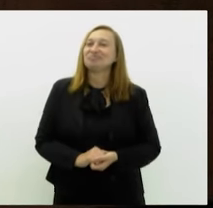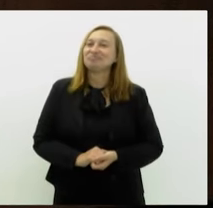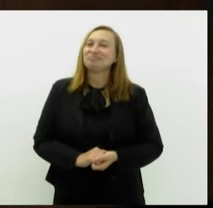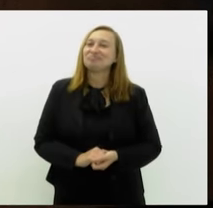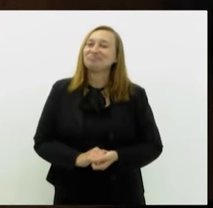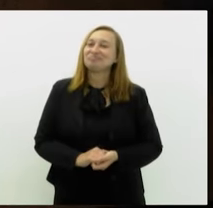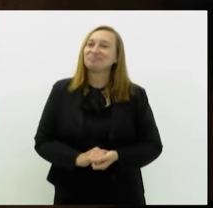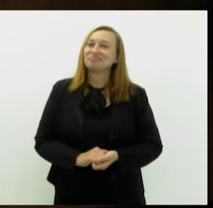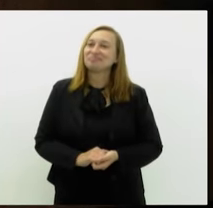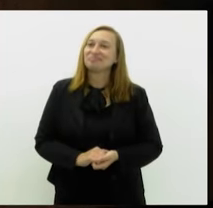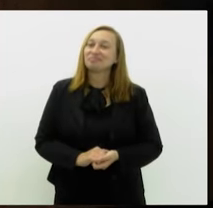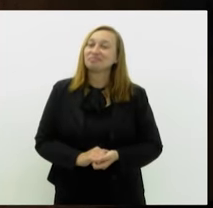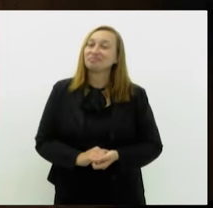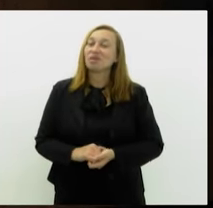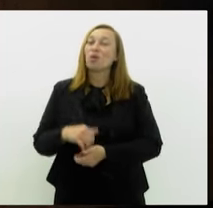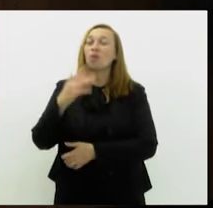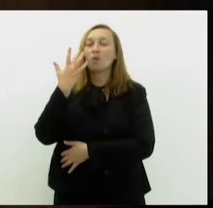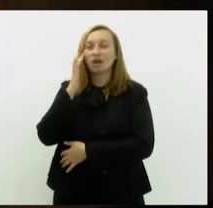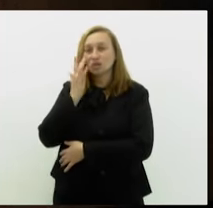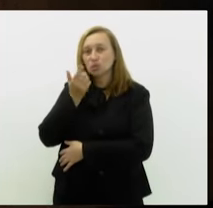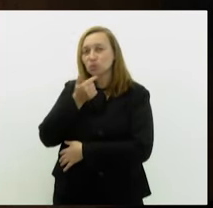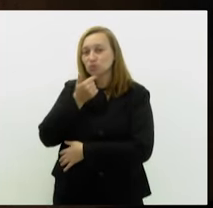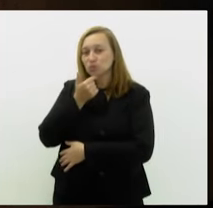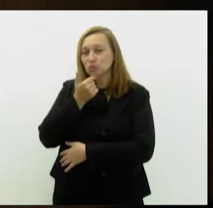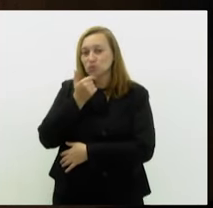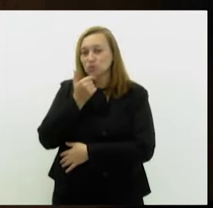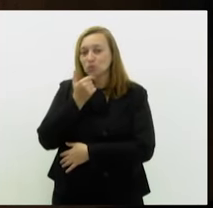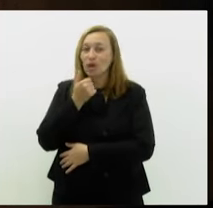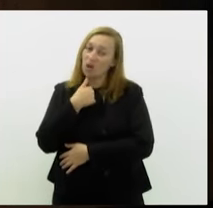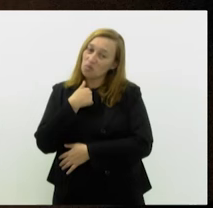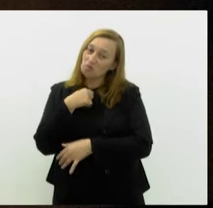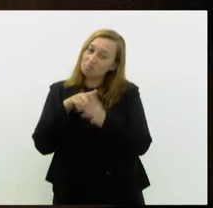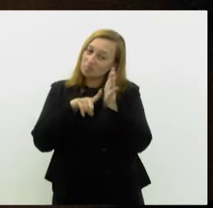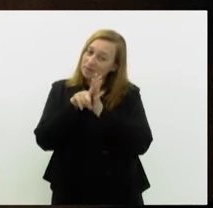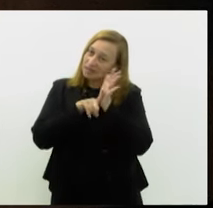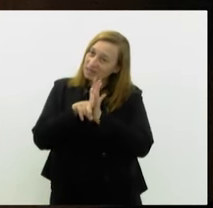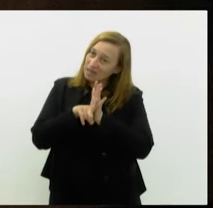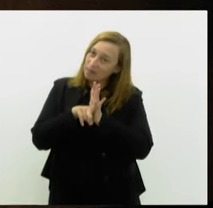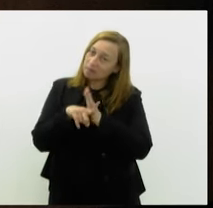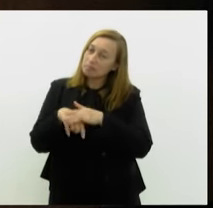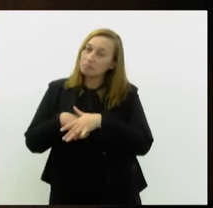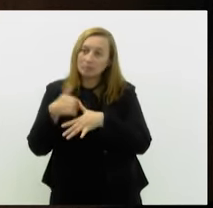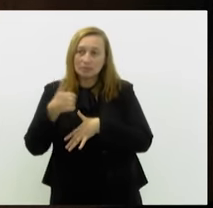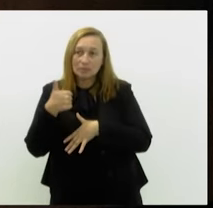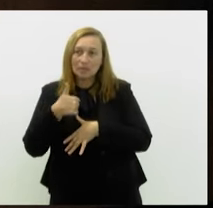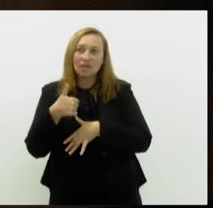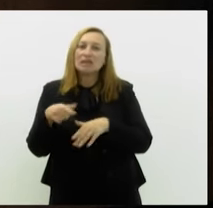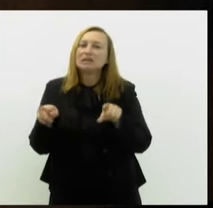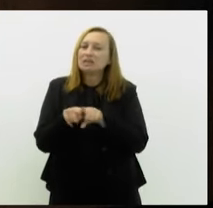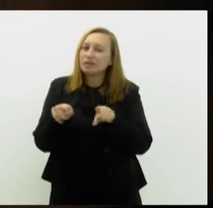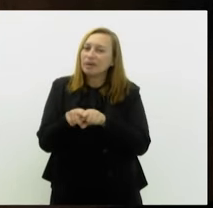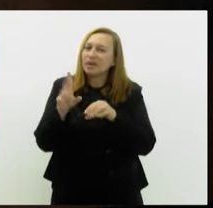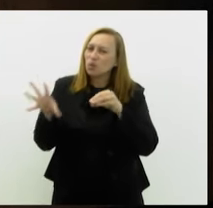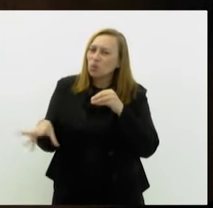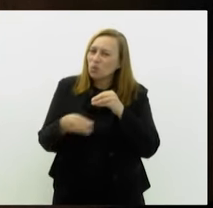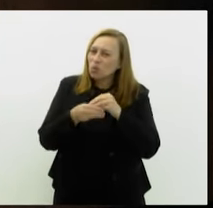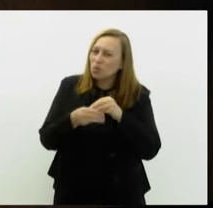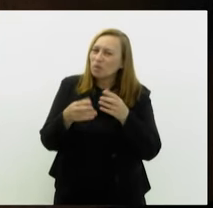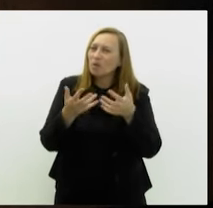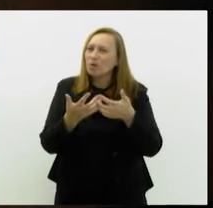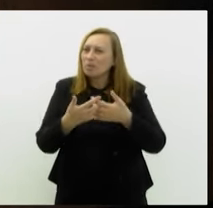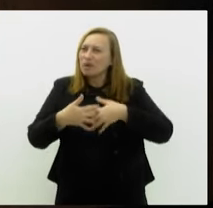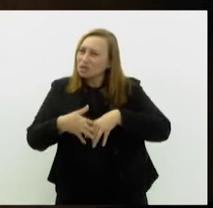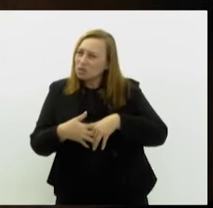consequência, acho eu, e vou precisar pesquisar, que também incluímos Petrópolis